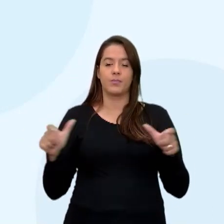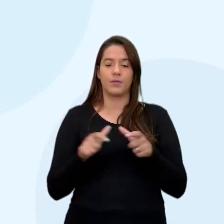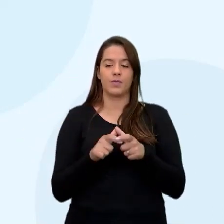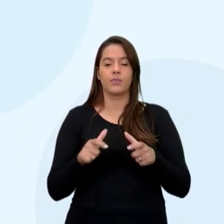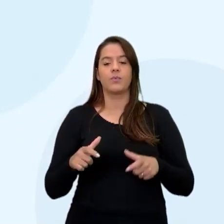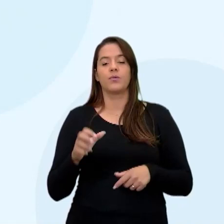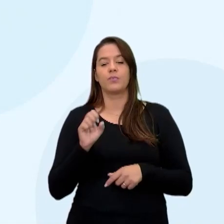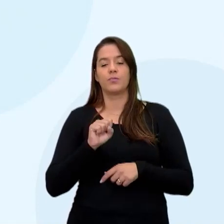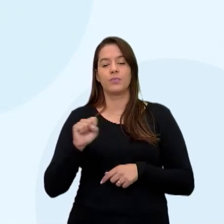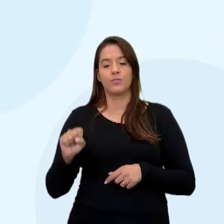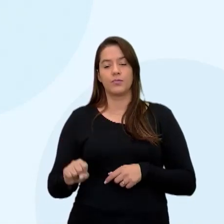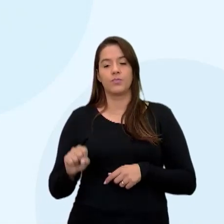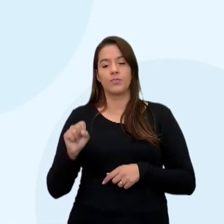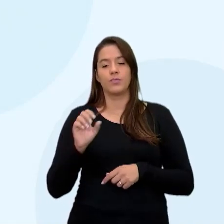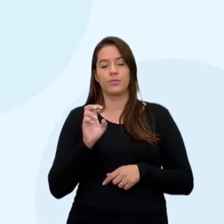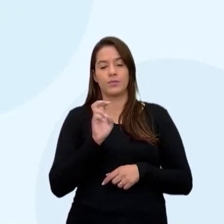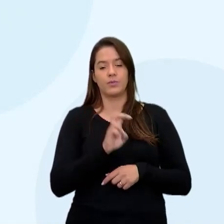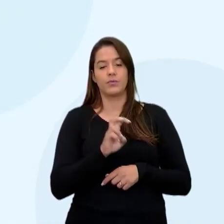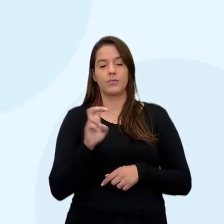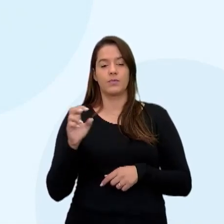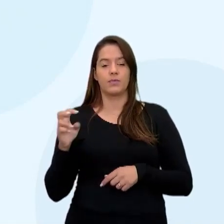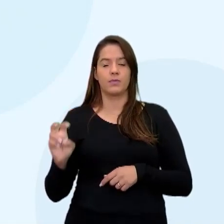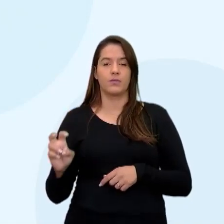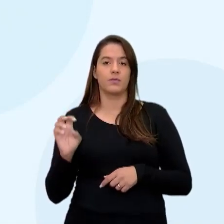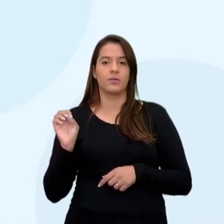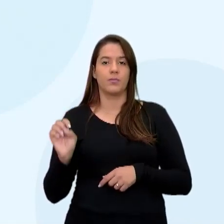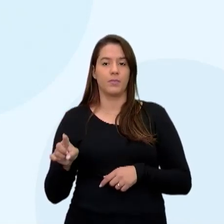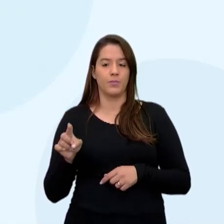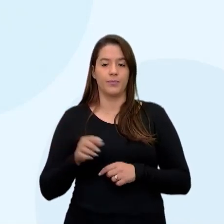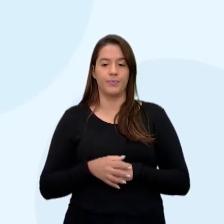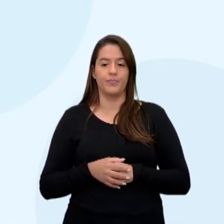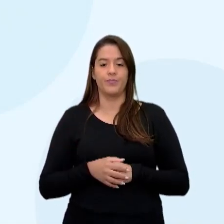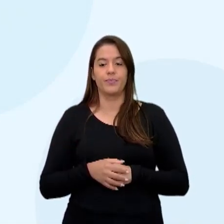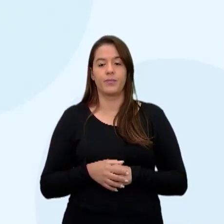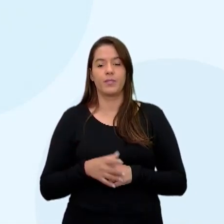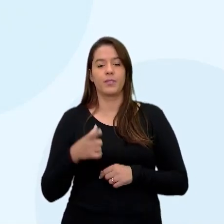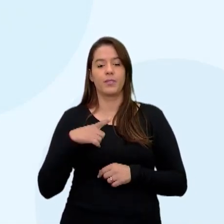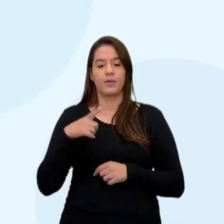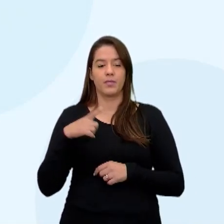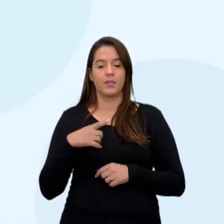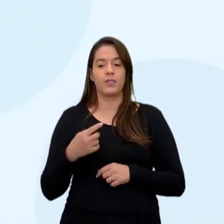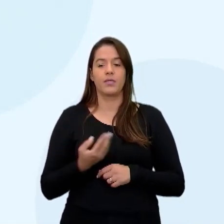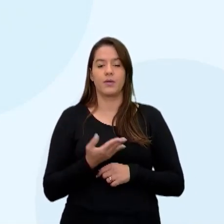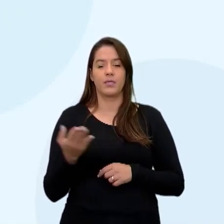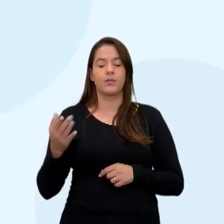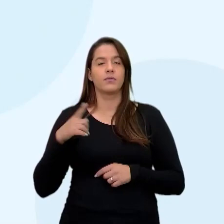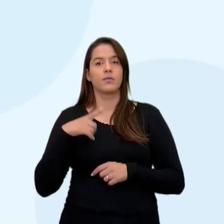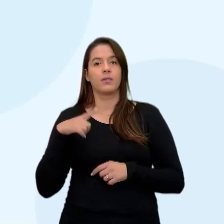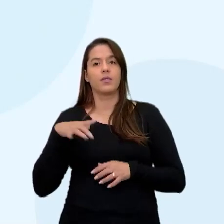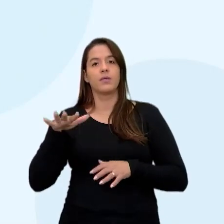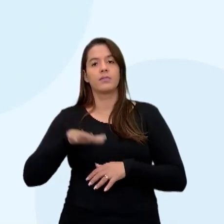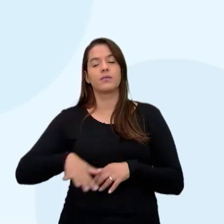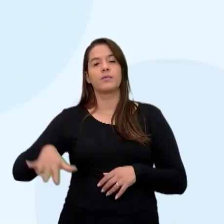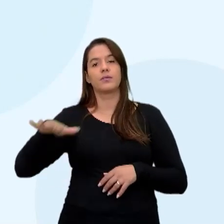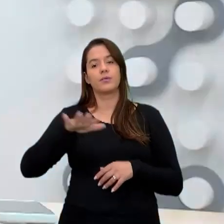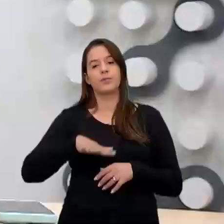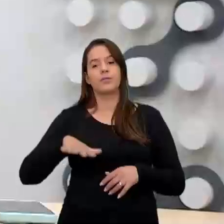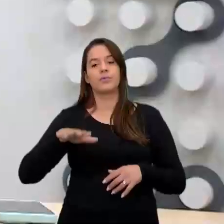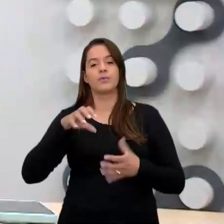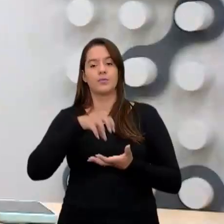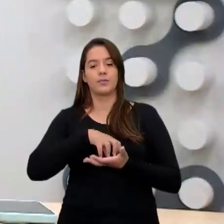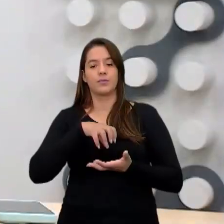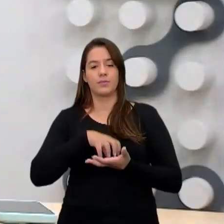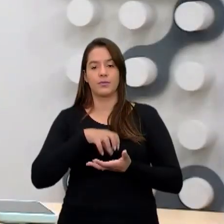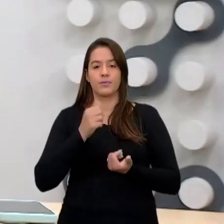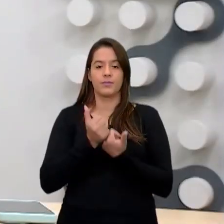Sul 55 mil habitantes. Então estamos aí o item 3, que é essas regiões aí que nós chamamos de